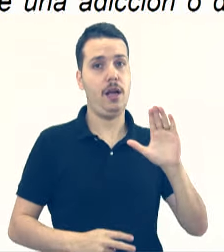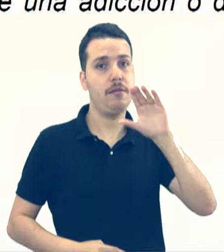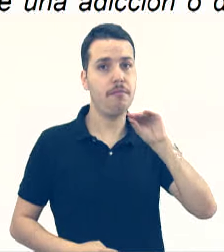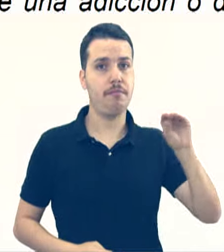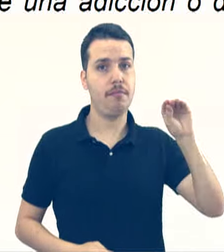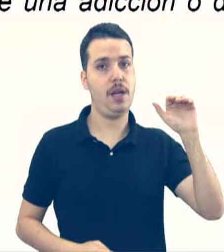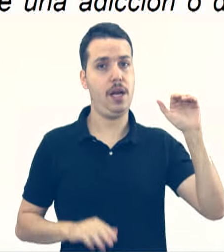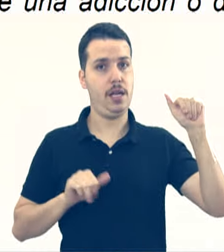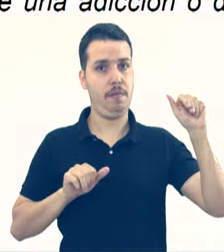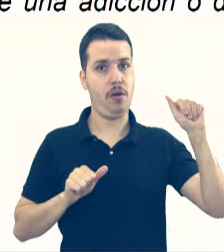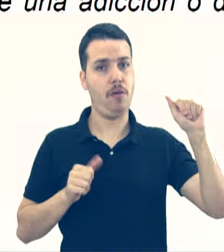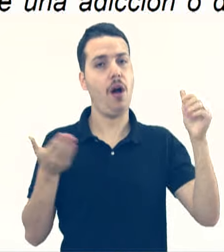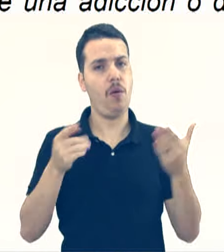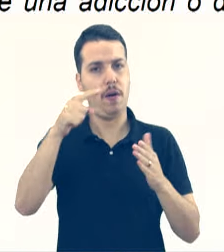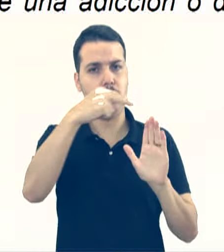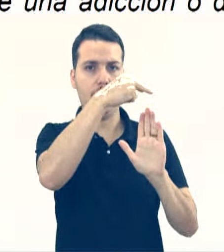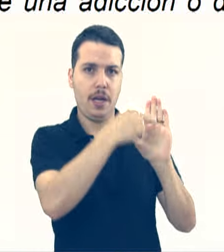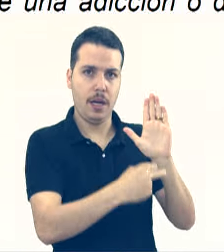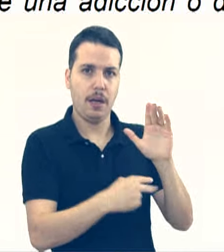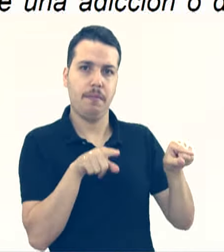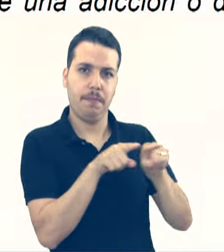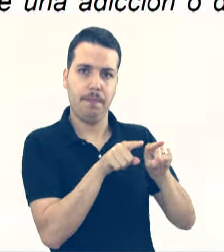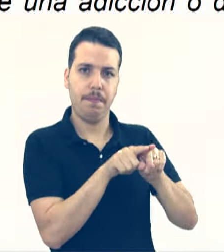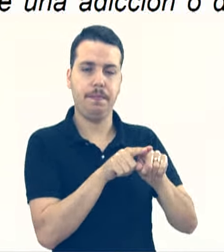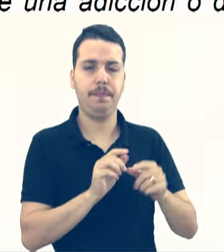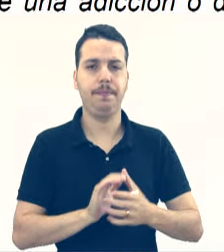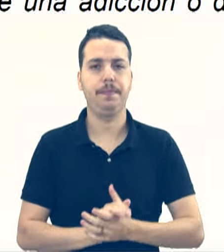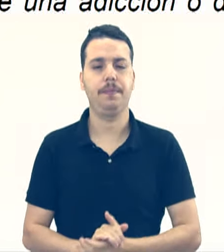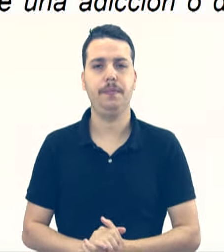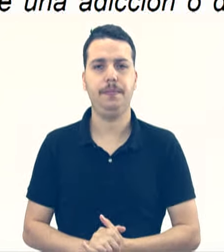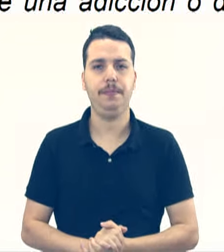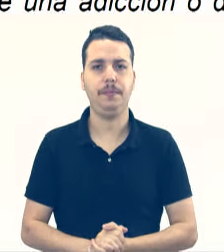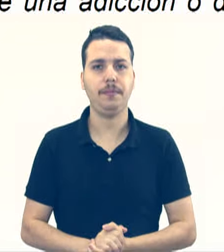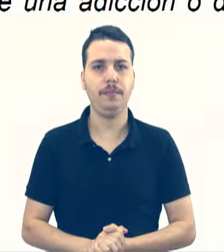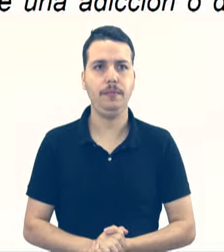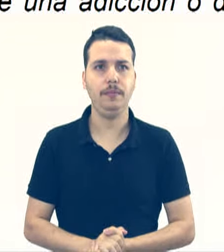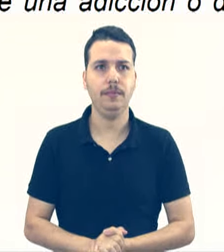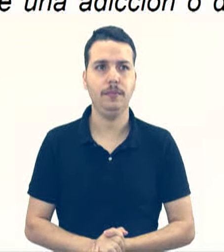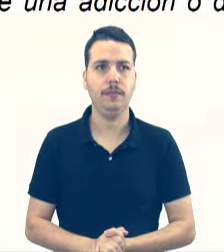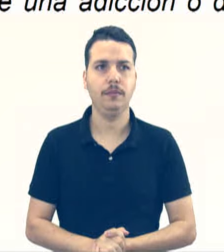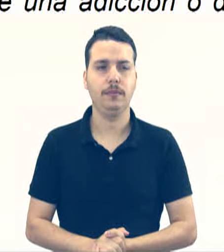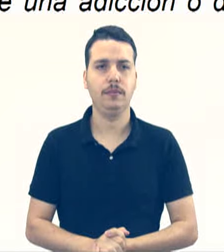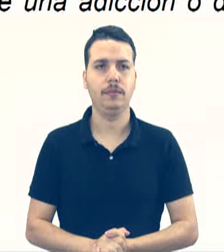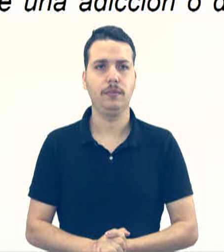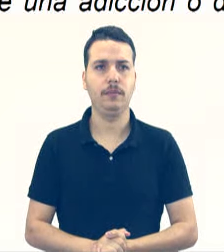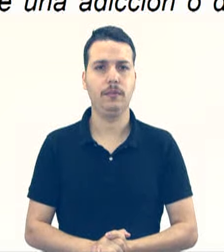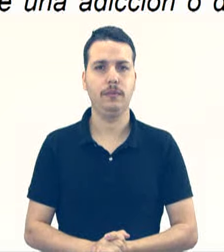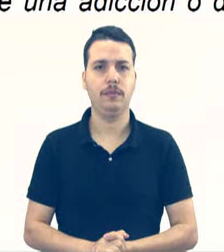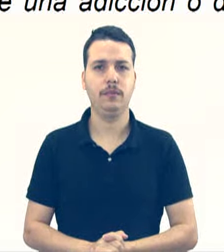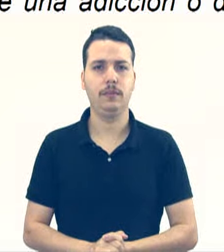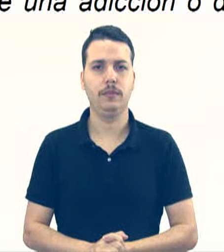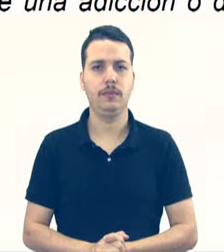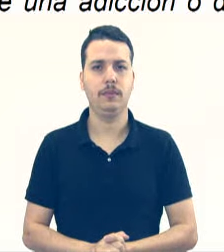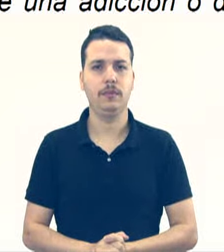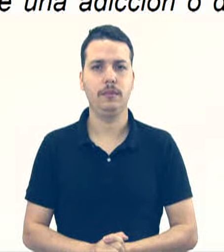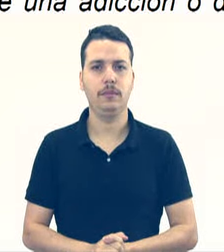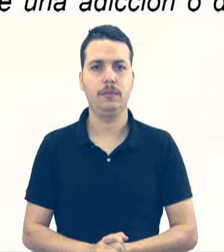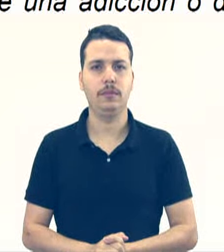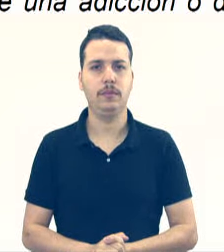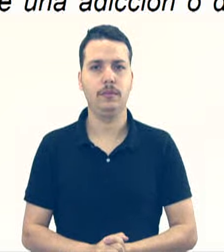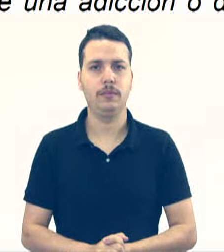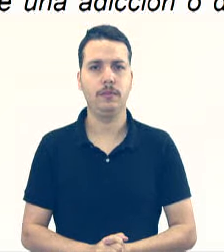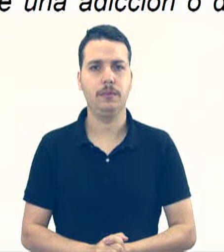Primeiro foi la adicción a la televisión, con la irrupción de la informática en los